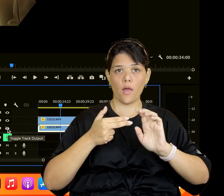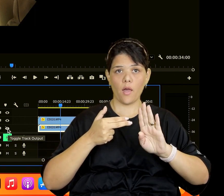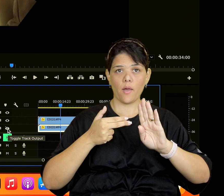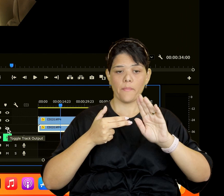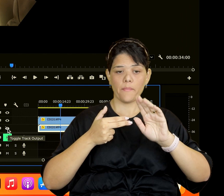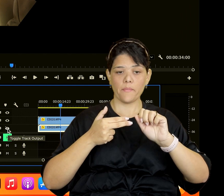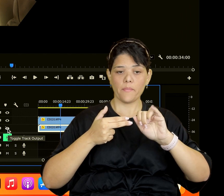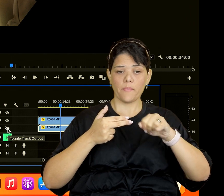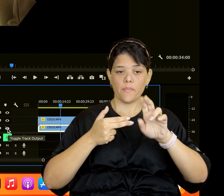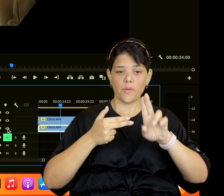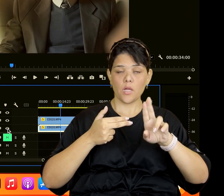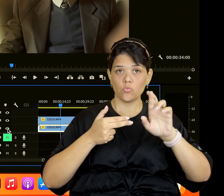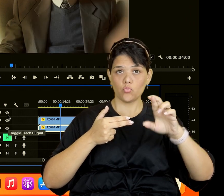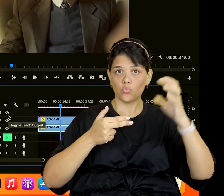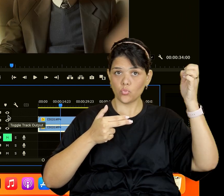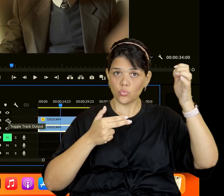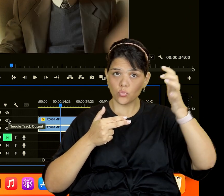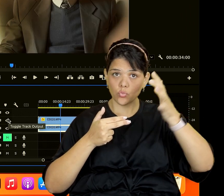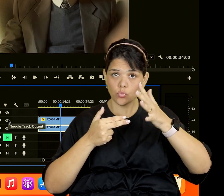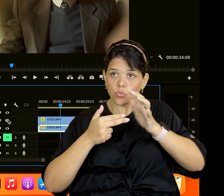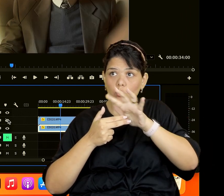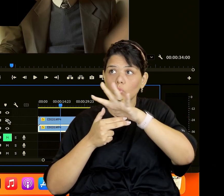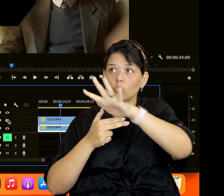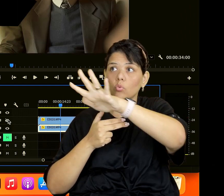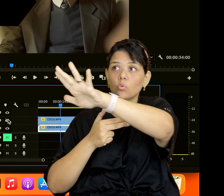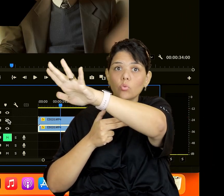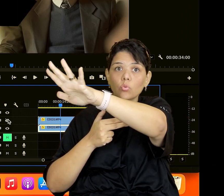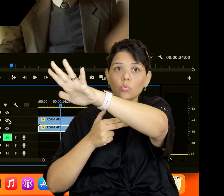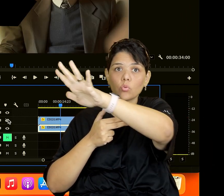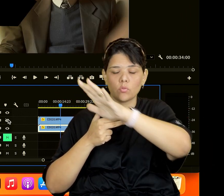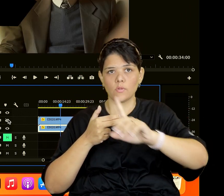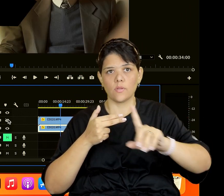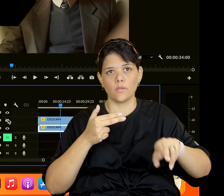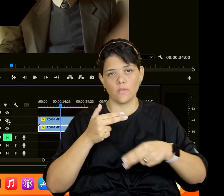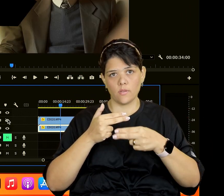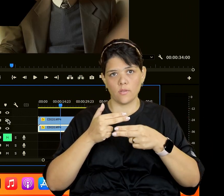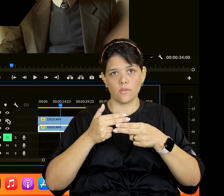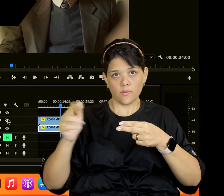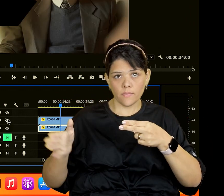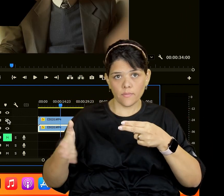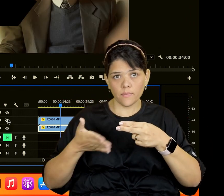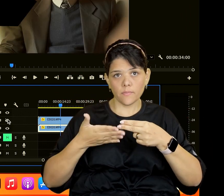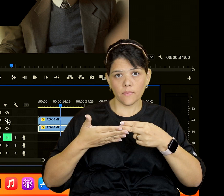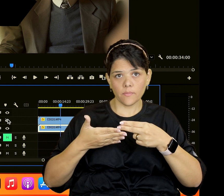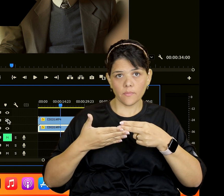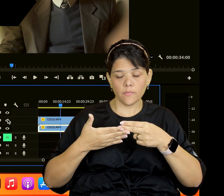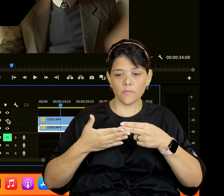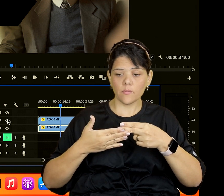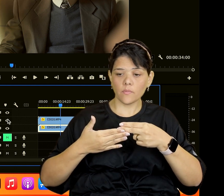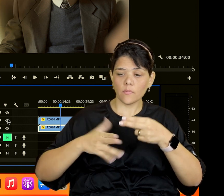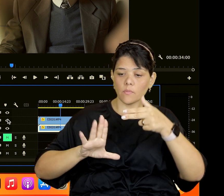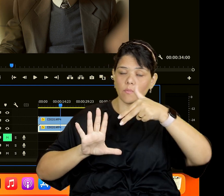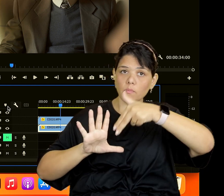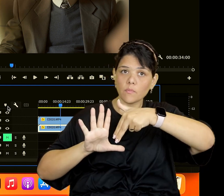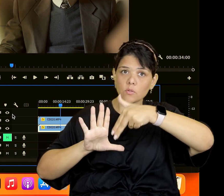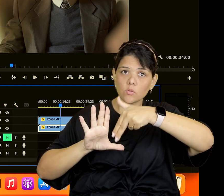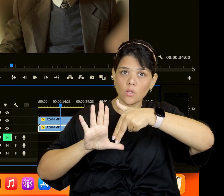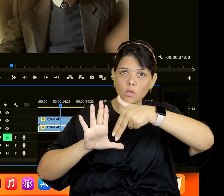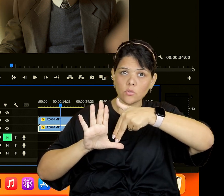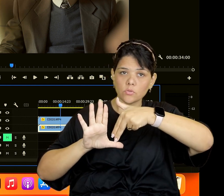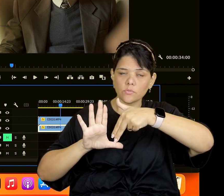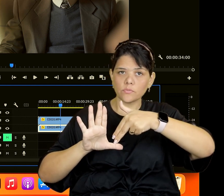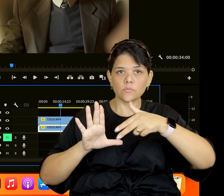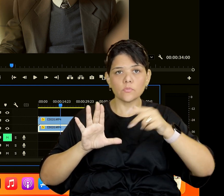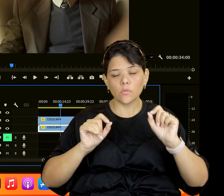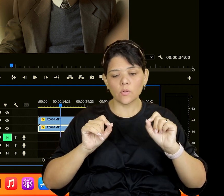onde eu quero que a luz dele dissipe. E aqui eu tenho o meu personagem, certo? O que eu vou